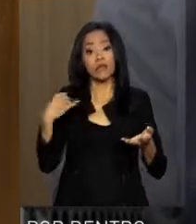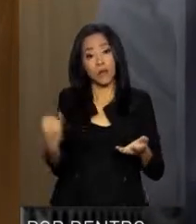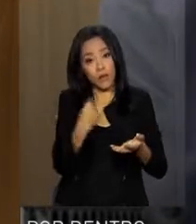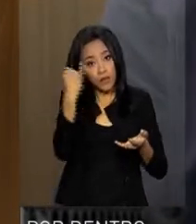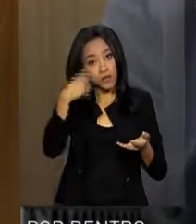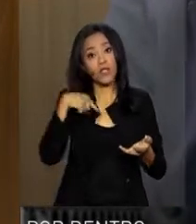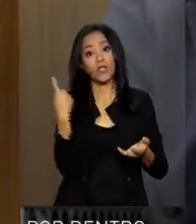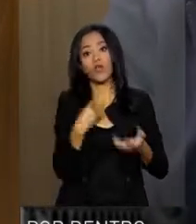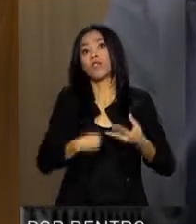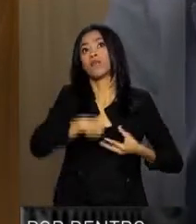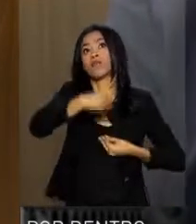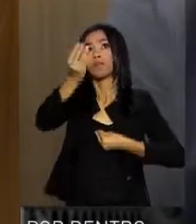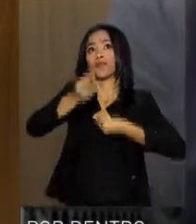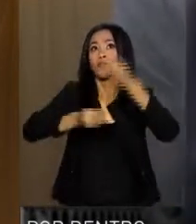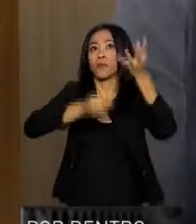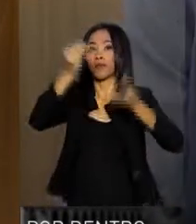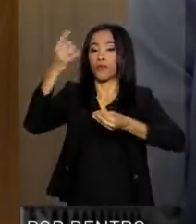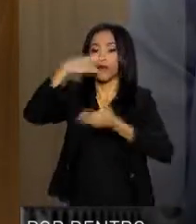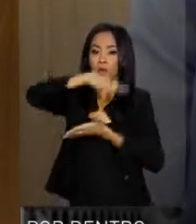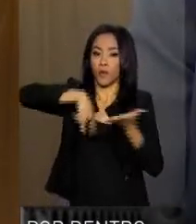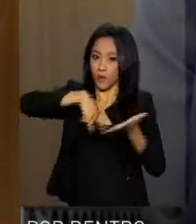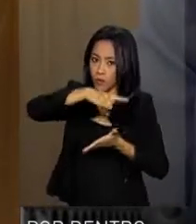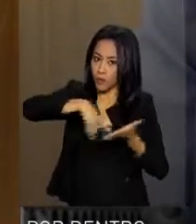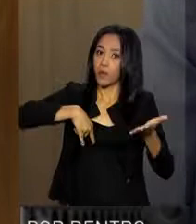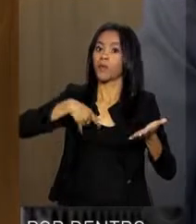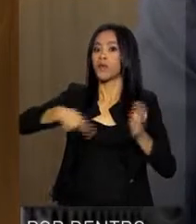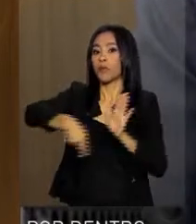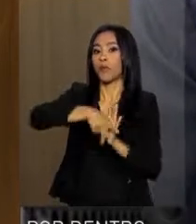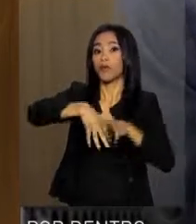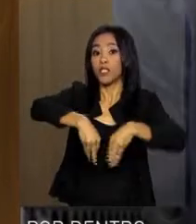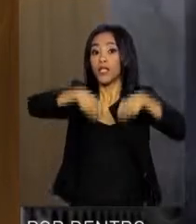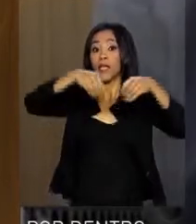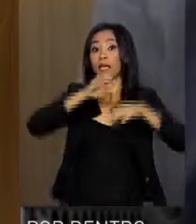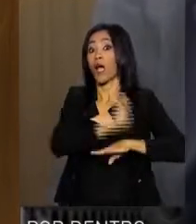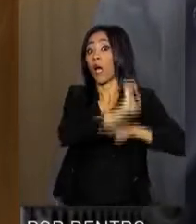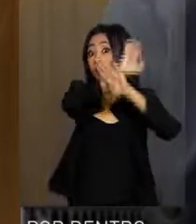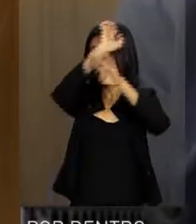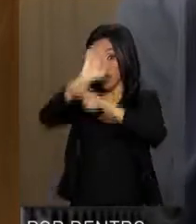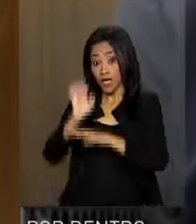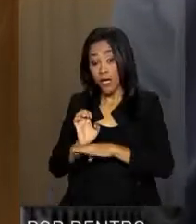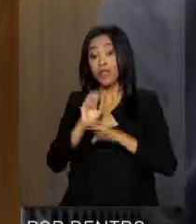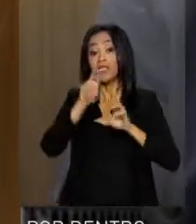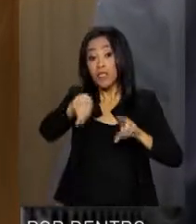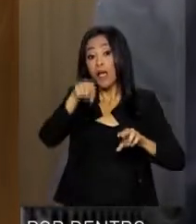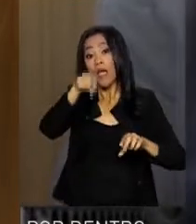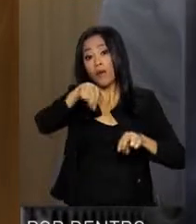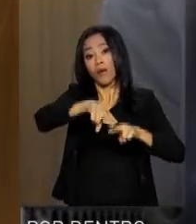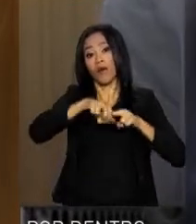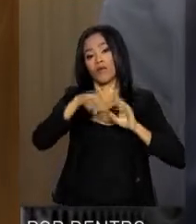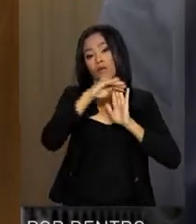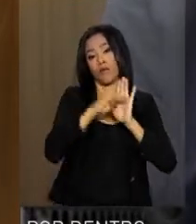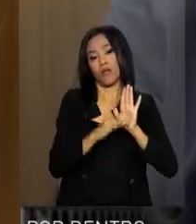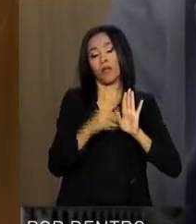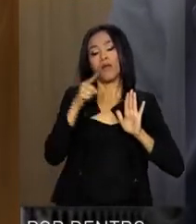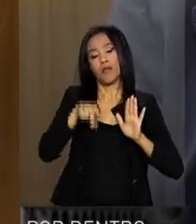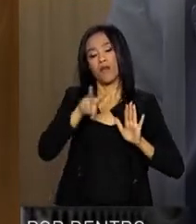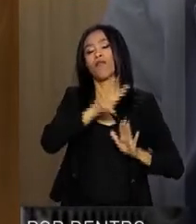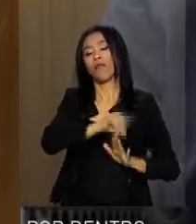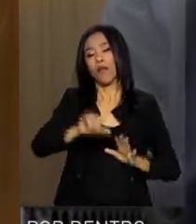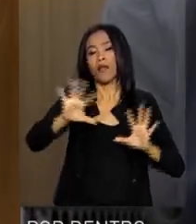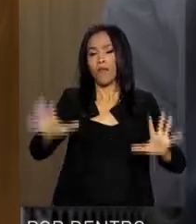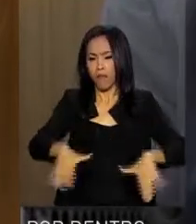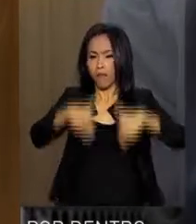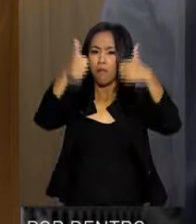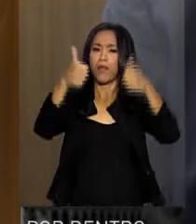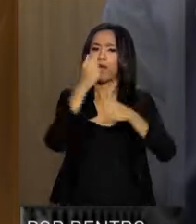estados todos os elementos possíveis para que eles possam fazer esse plano vai naturalmente o cerrado vai melhorar